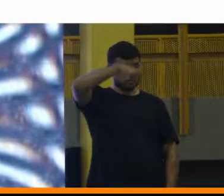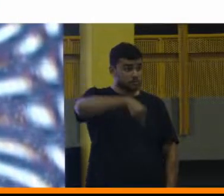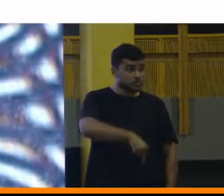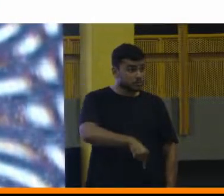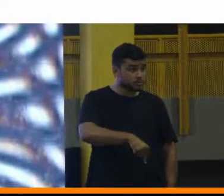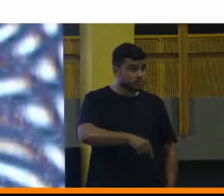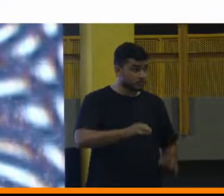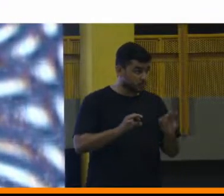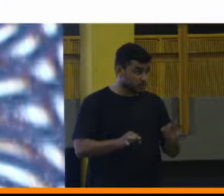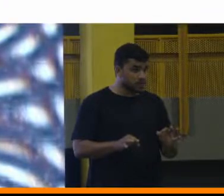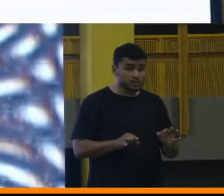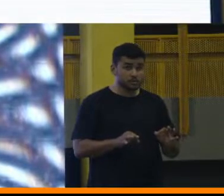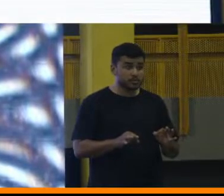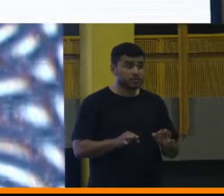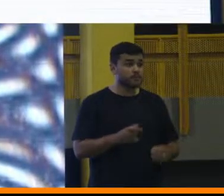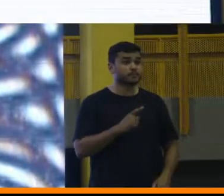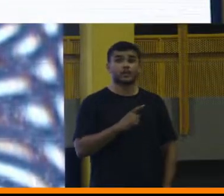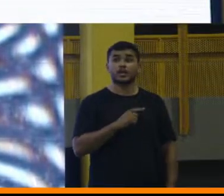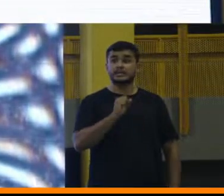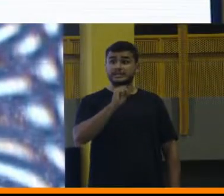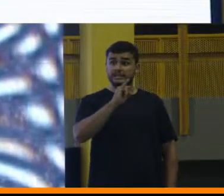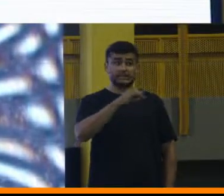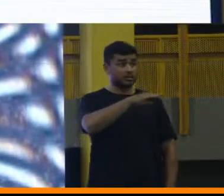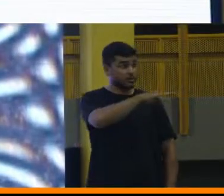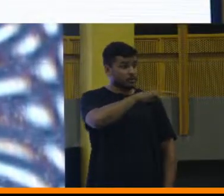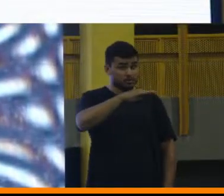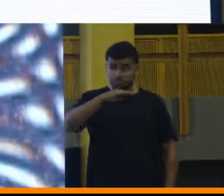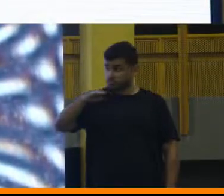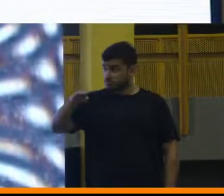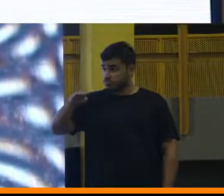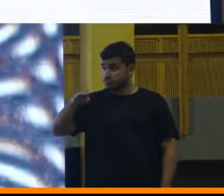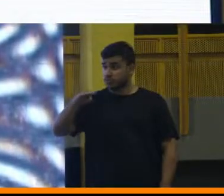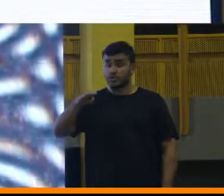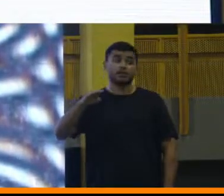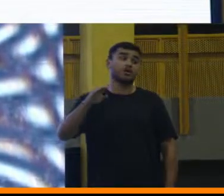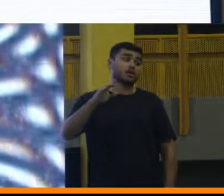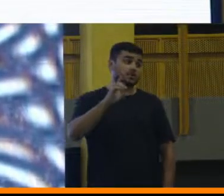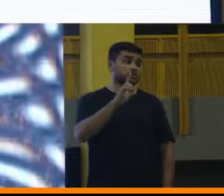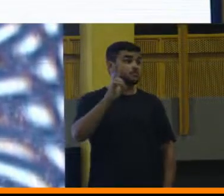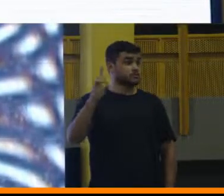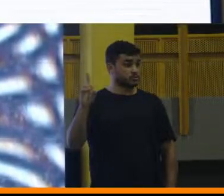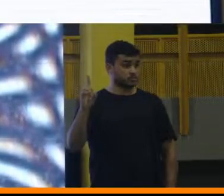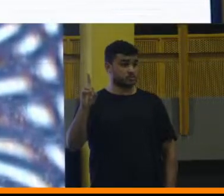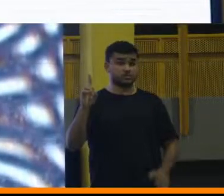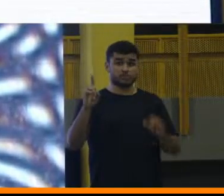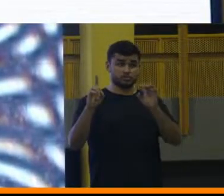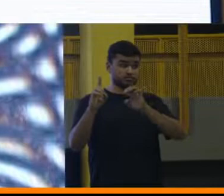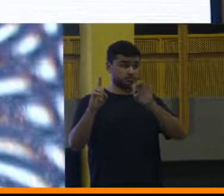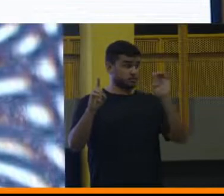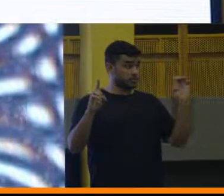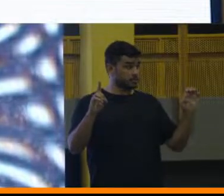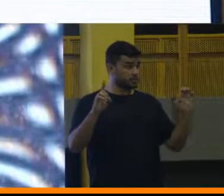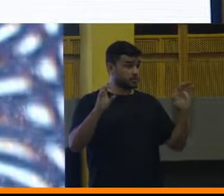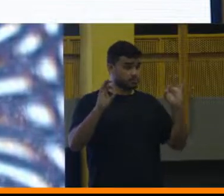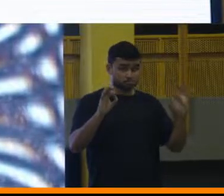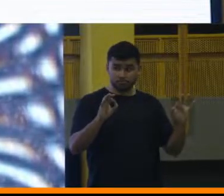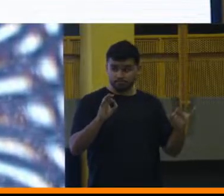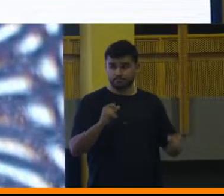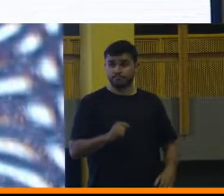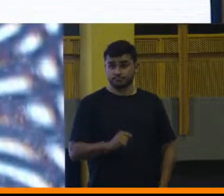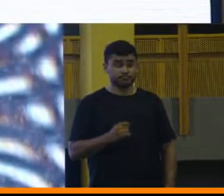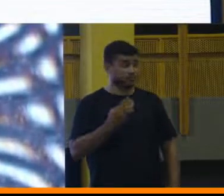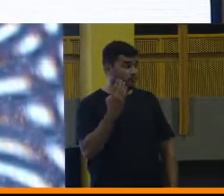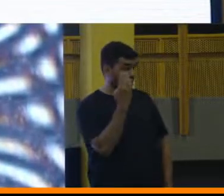baixo. Direção horizontal tem o sentido para a direita